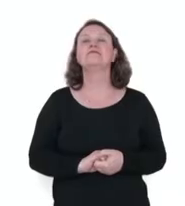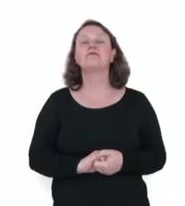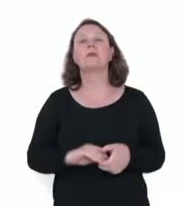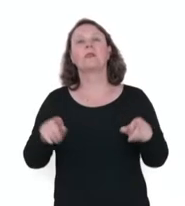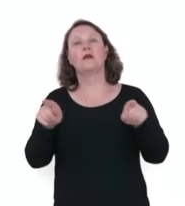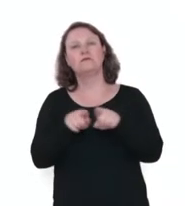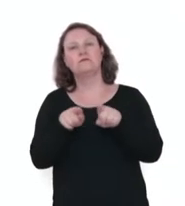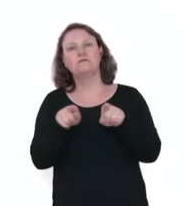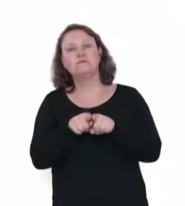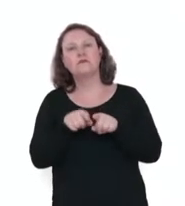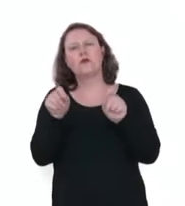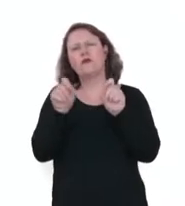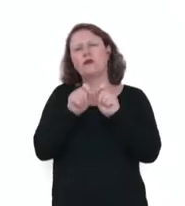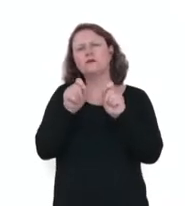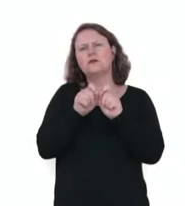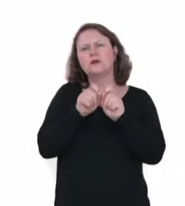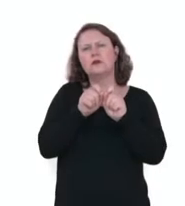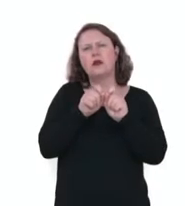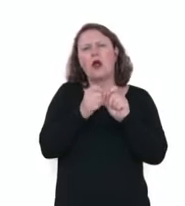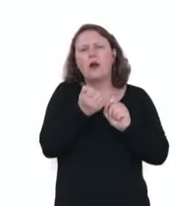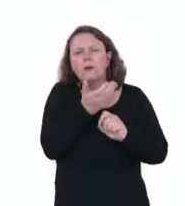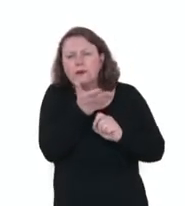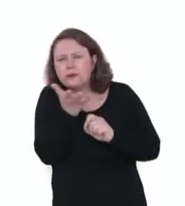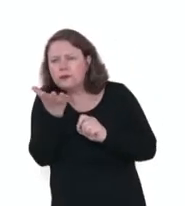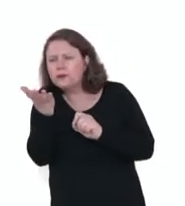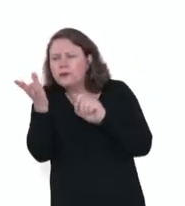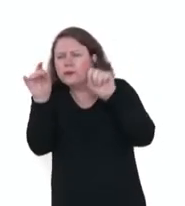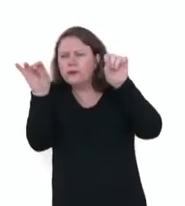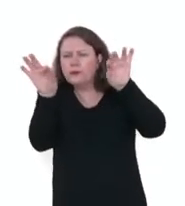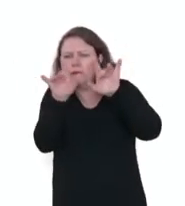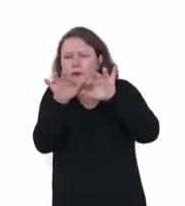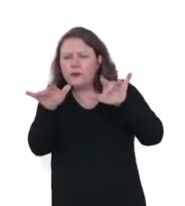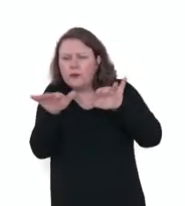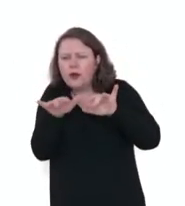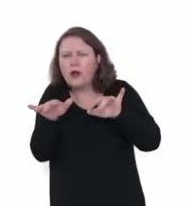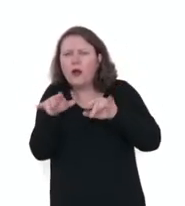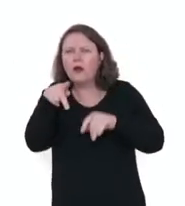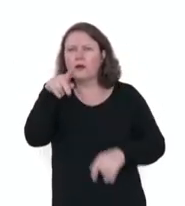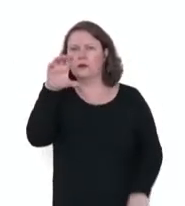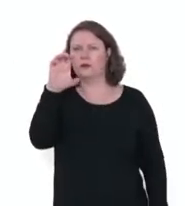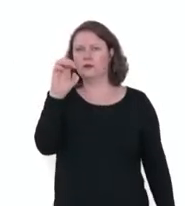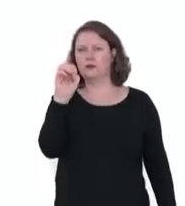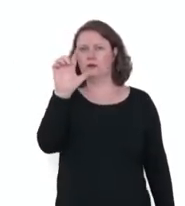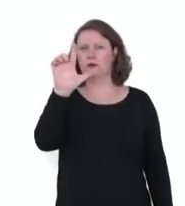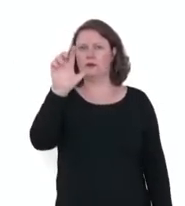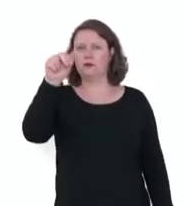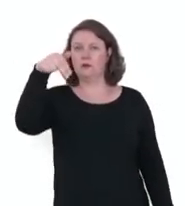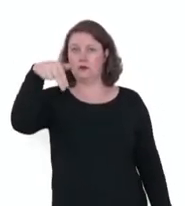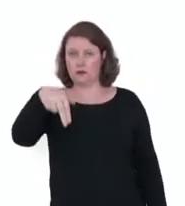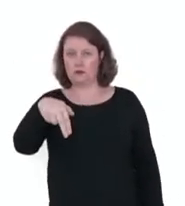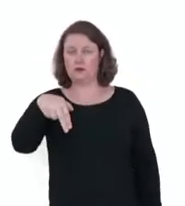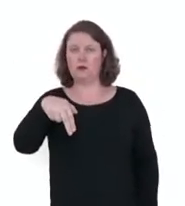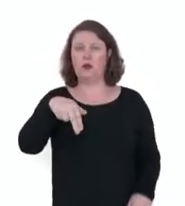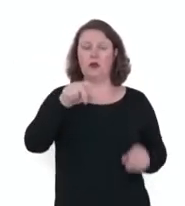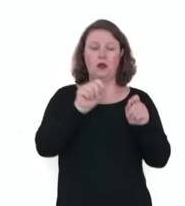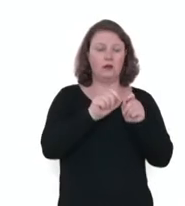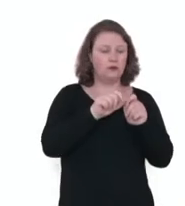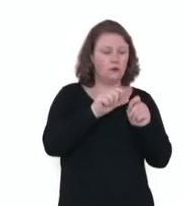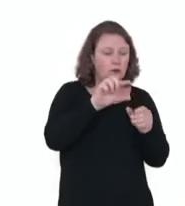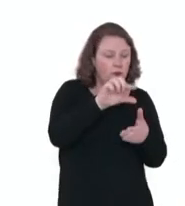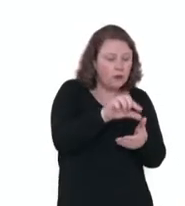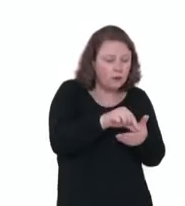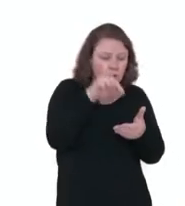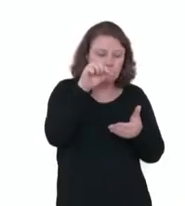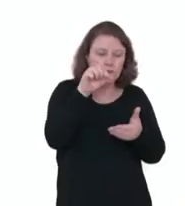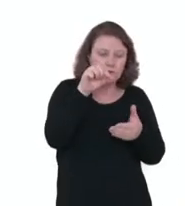também realizava a polinização cruzada, que é a transferência de grãos de pólen da antera de uma